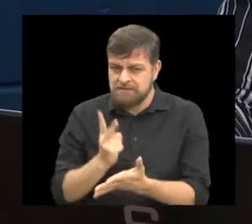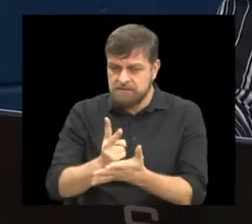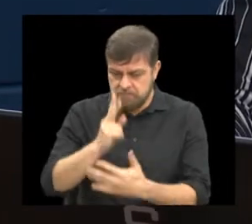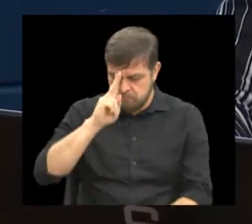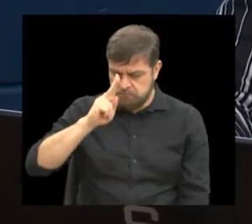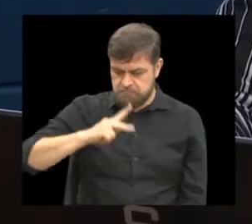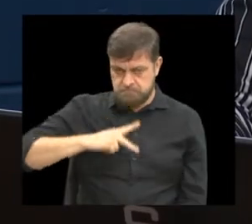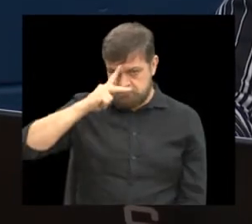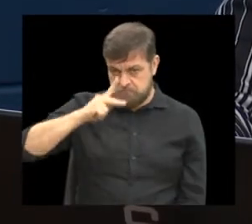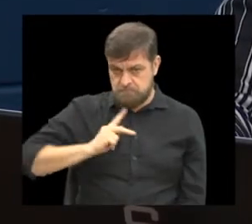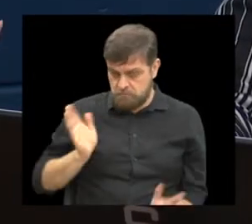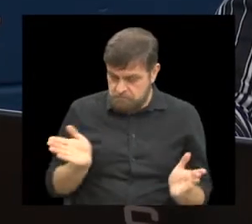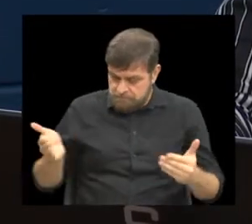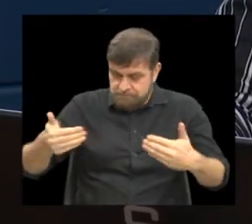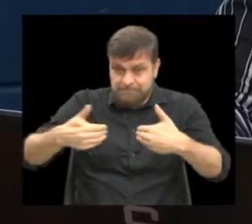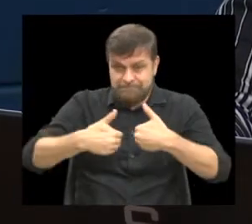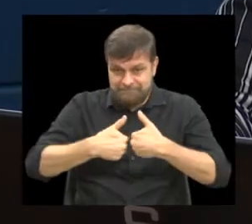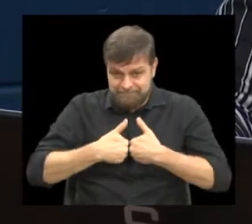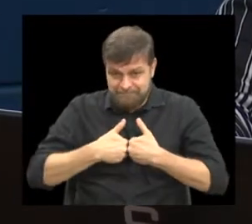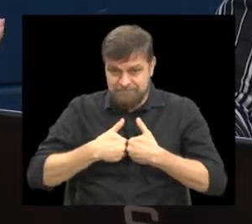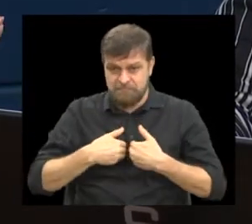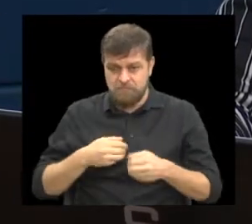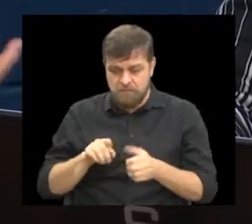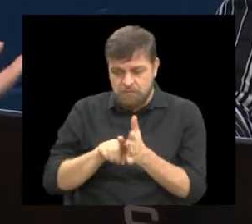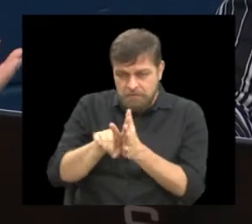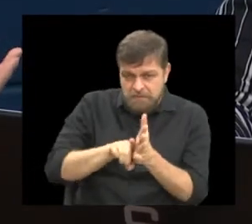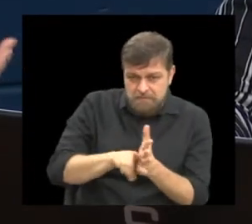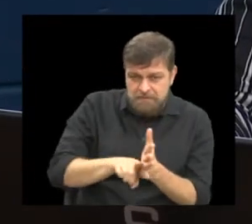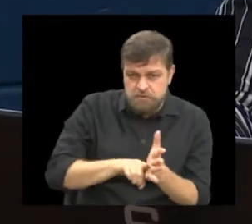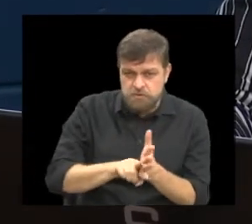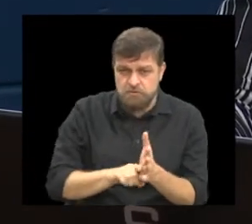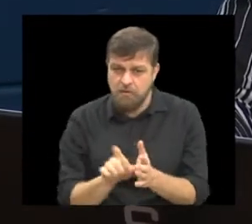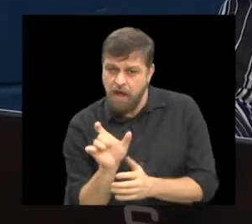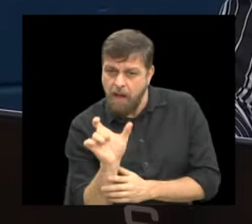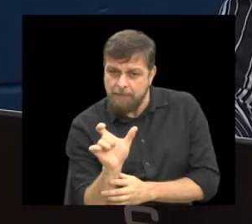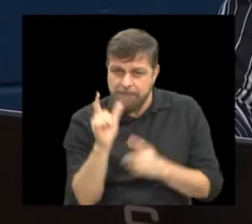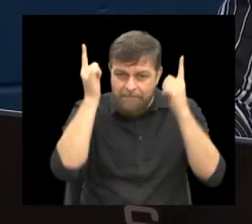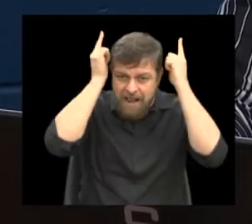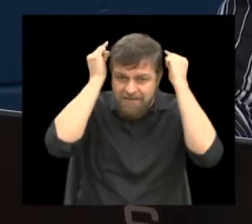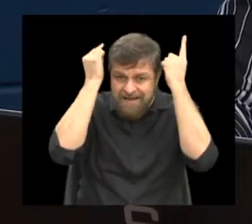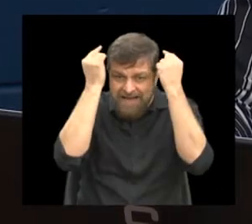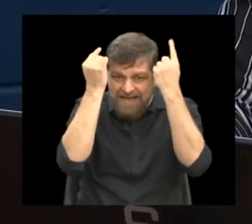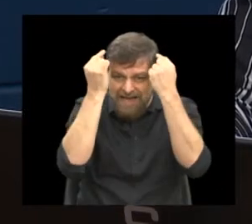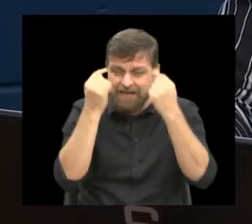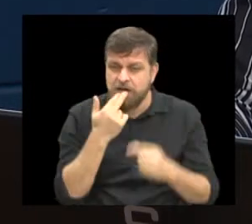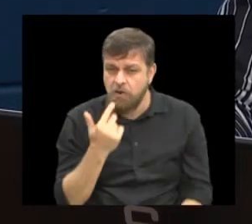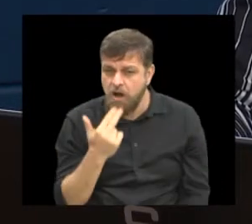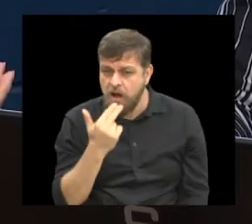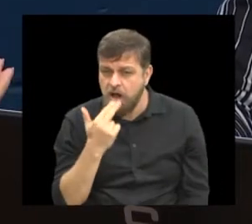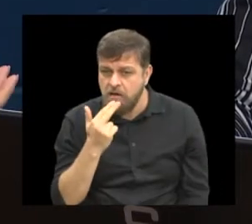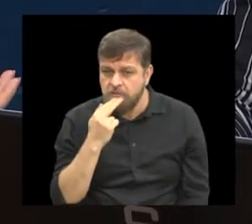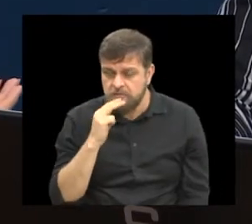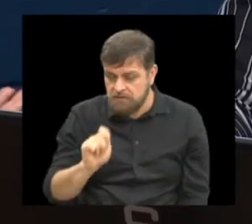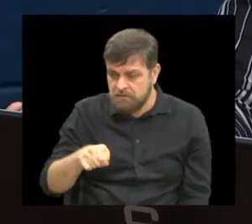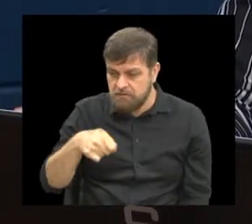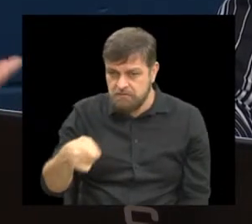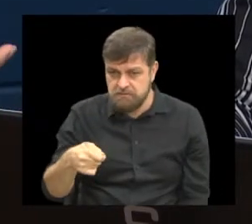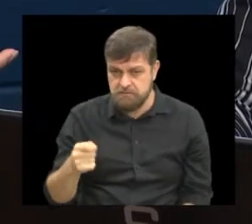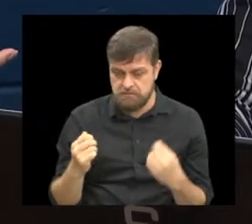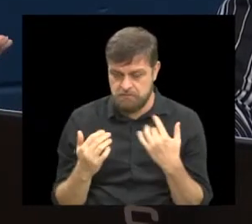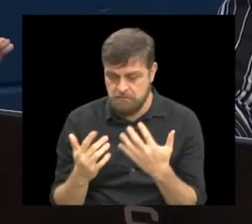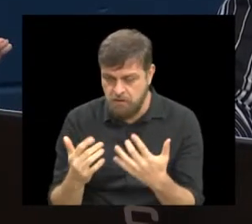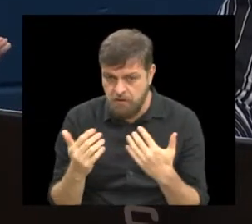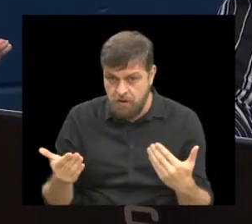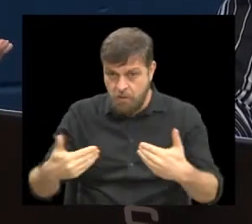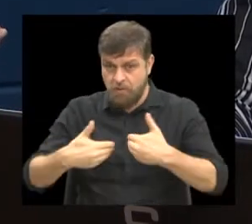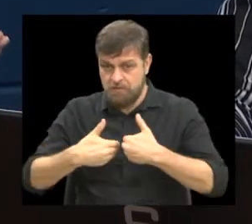para si. Então, ele foi buscar na nomenclatura do grego como que ele poderia chamar essas crianças. Antigamente, o autismo